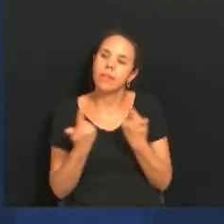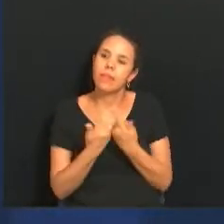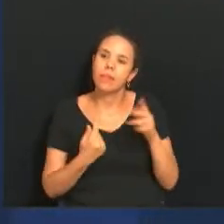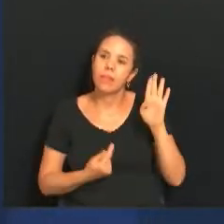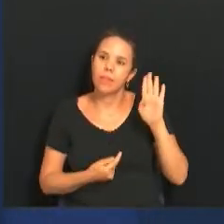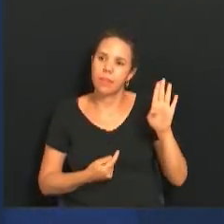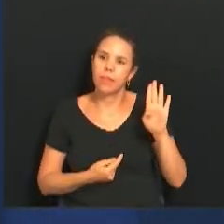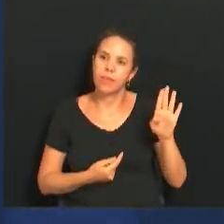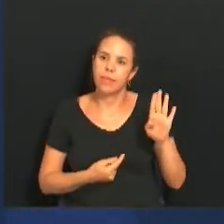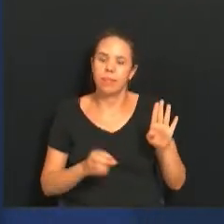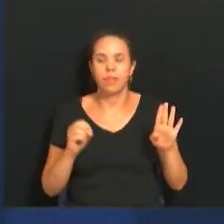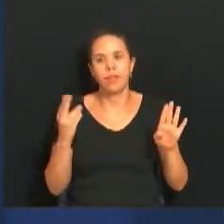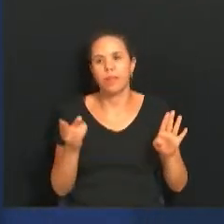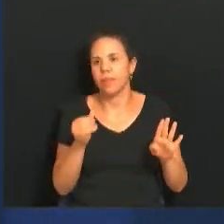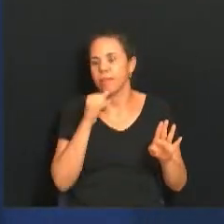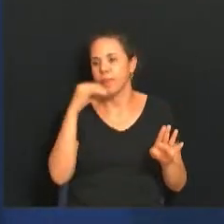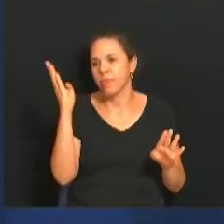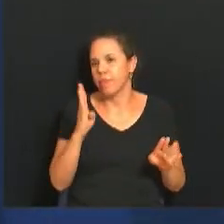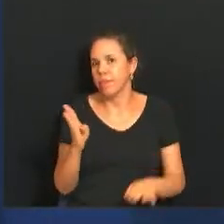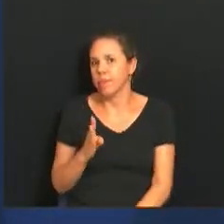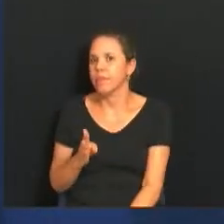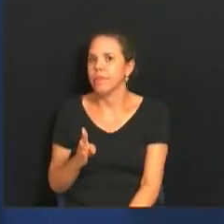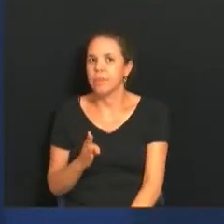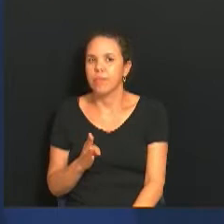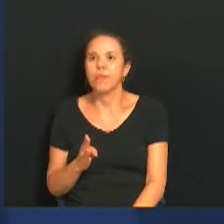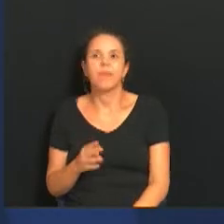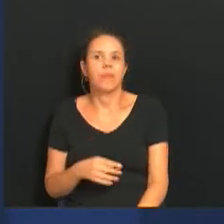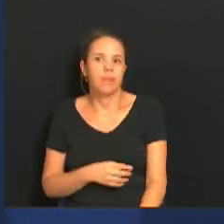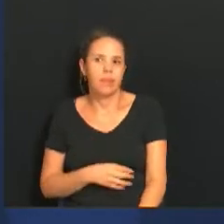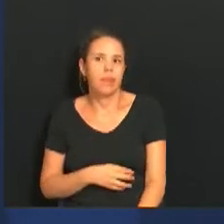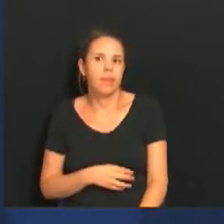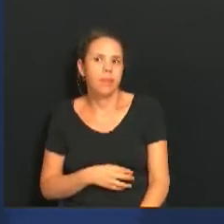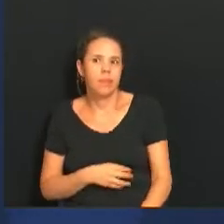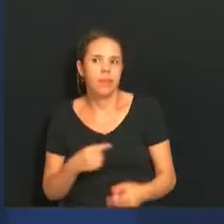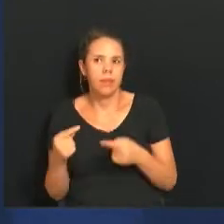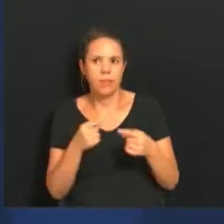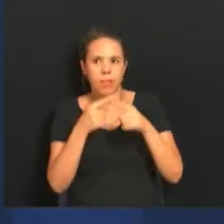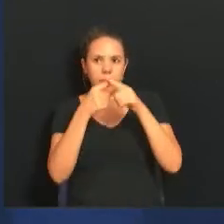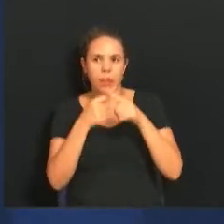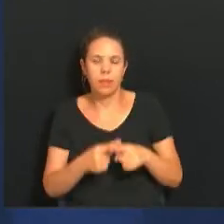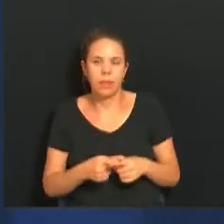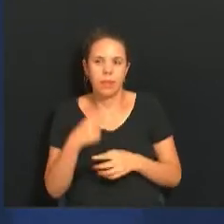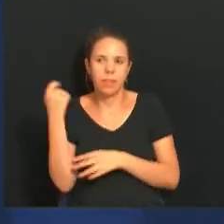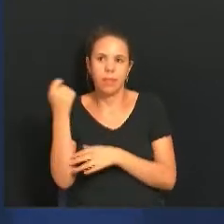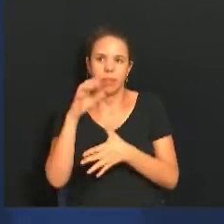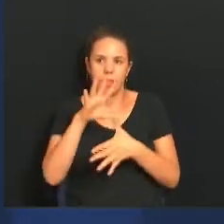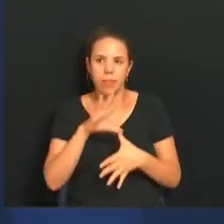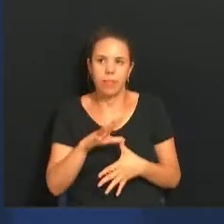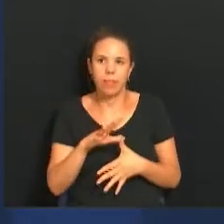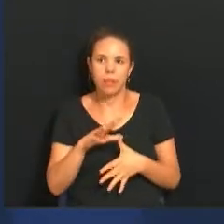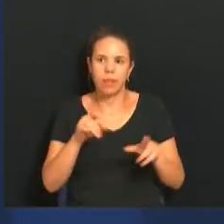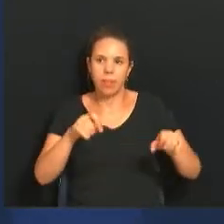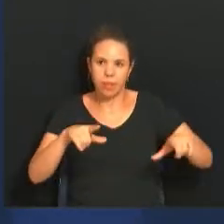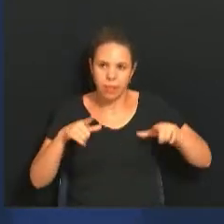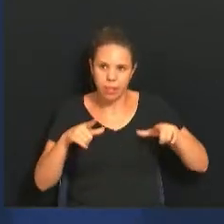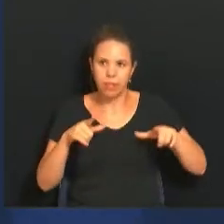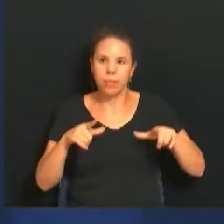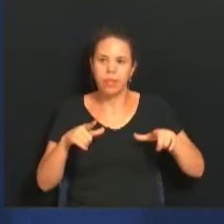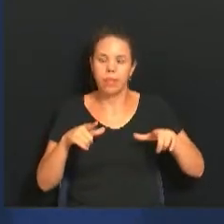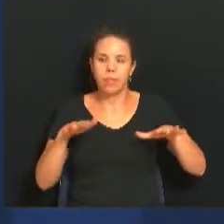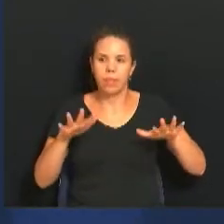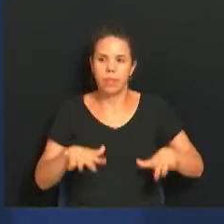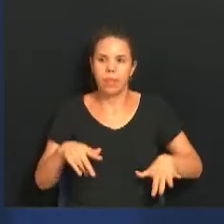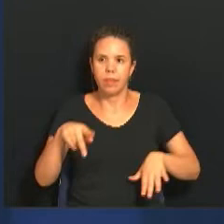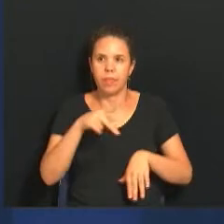Ou seja, os brasileiros tomaram conta aí da competição do sul-americano e o título deve ficar aqui no país,